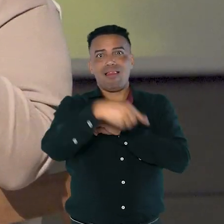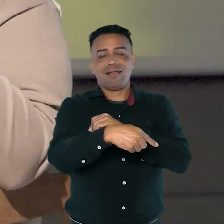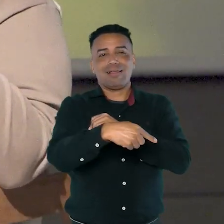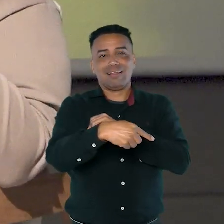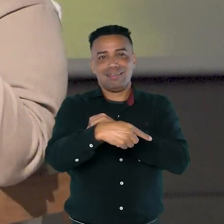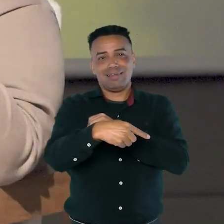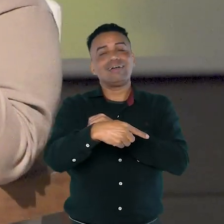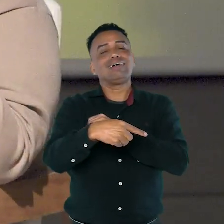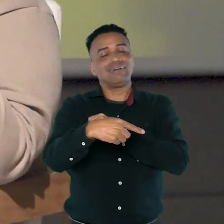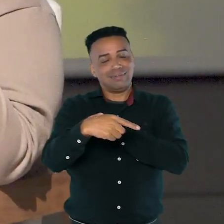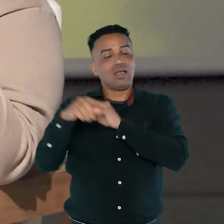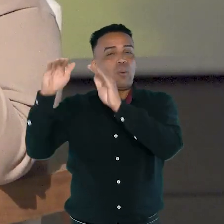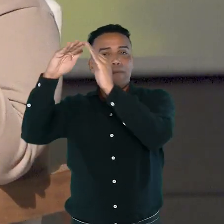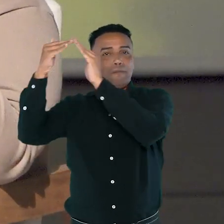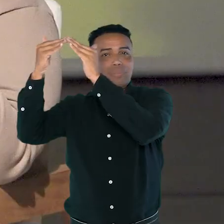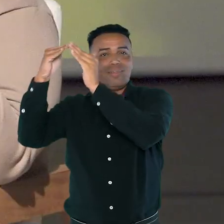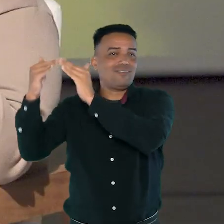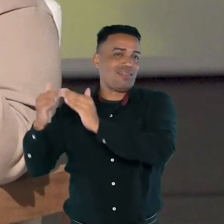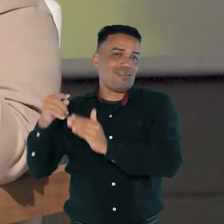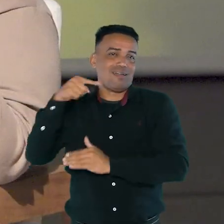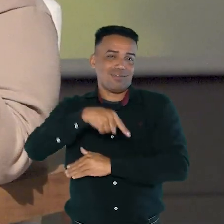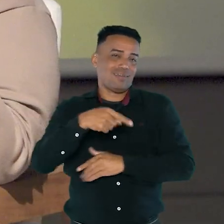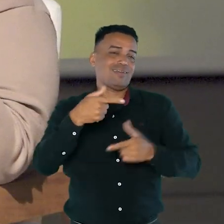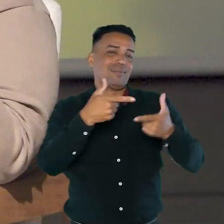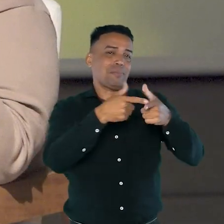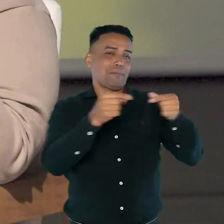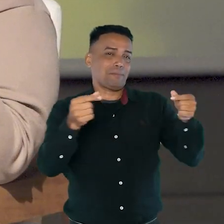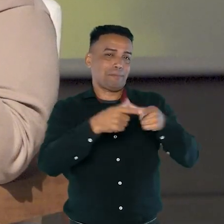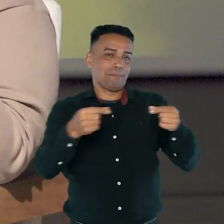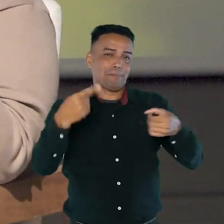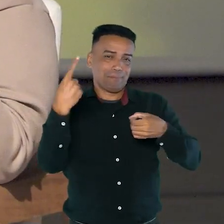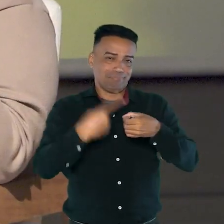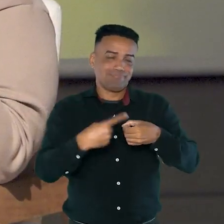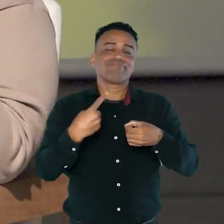Esse é o desenho da periferia no Distrito Federal.